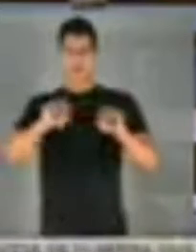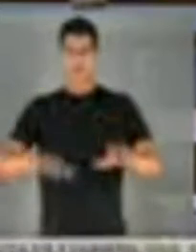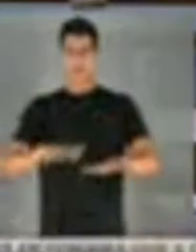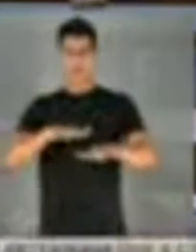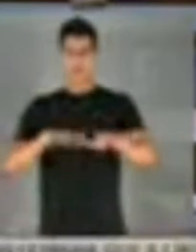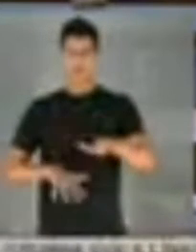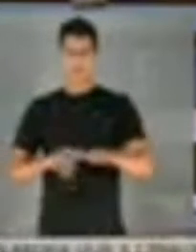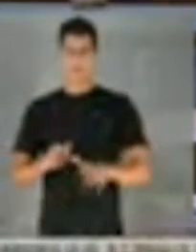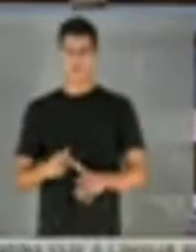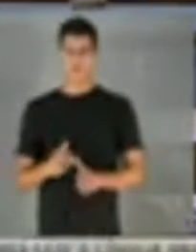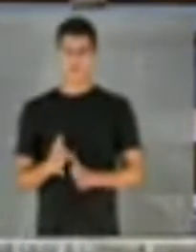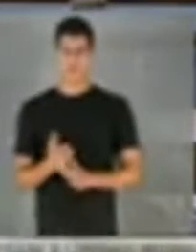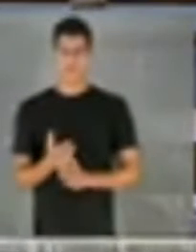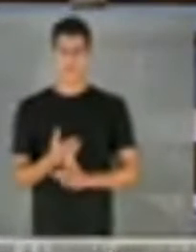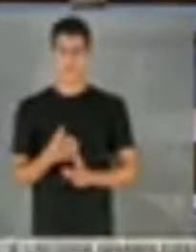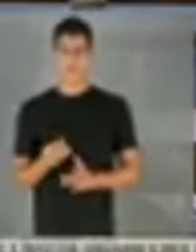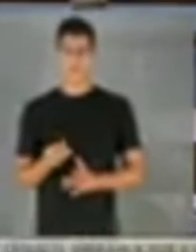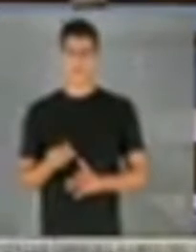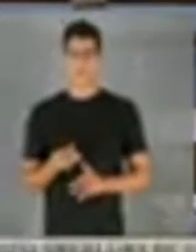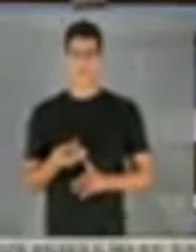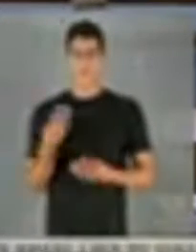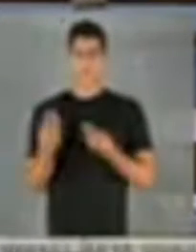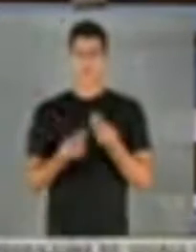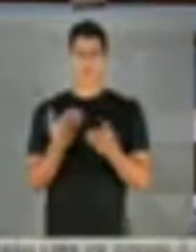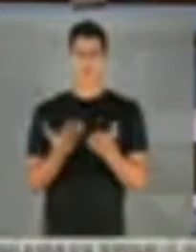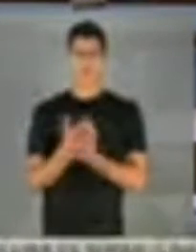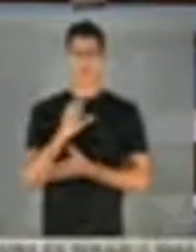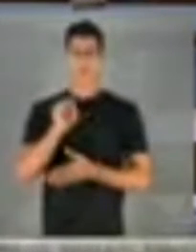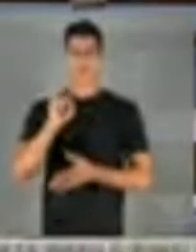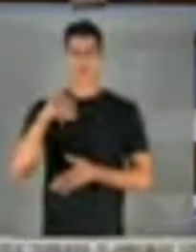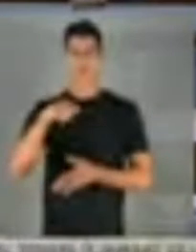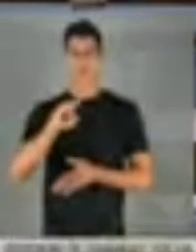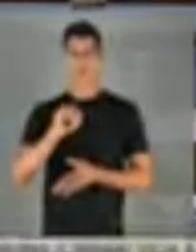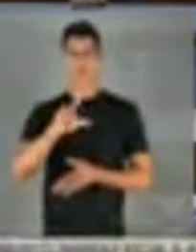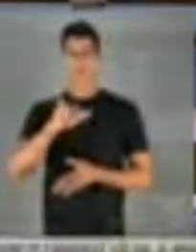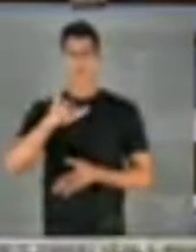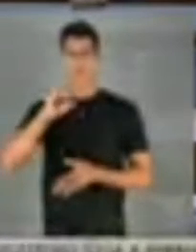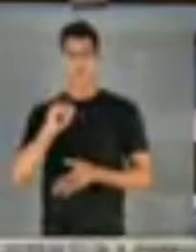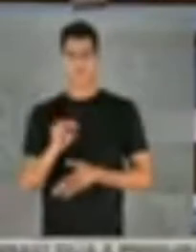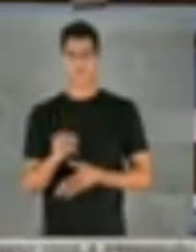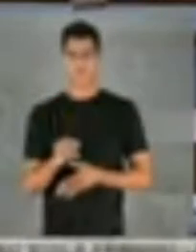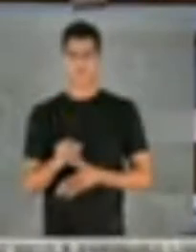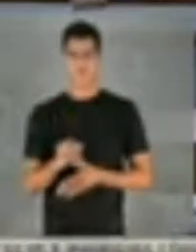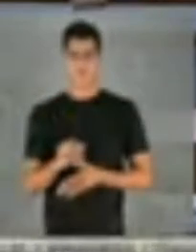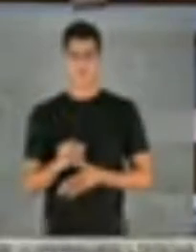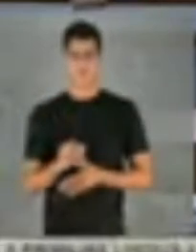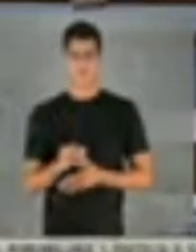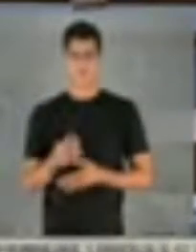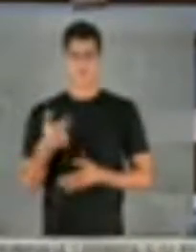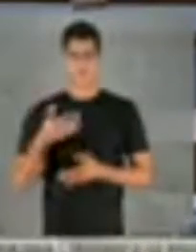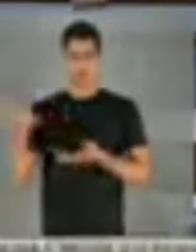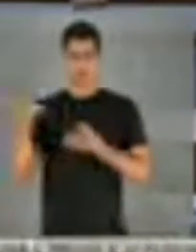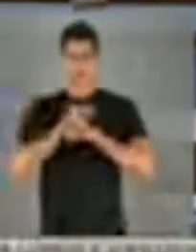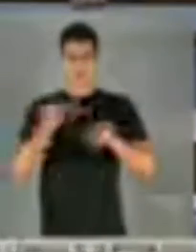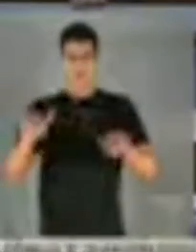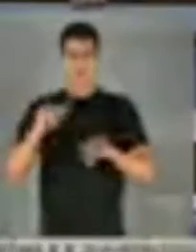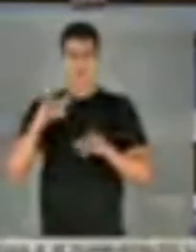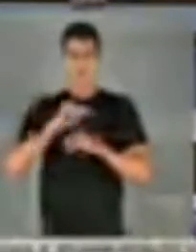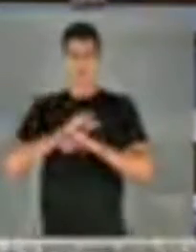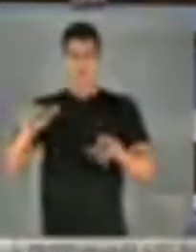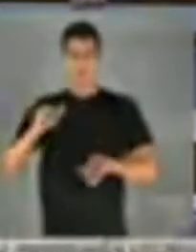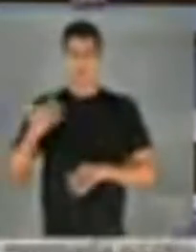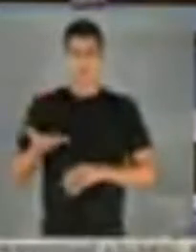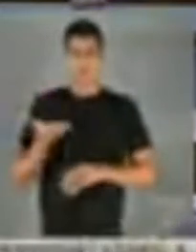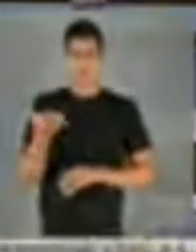Mas como está sendo simbólico, ninguém pediu nominal. Não, eu estou só repassando aqui a informação de Sua